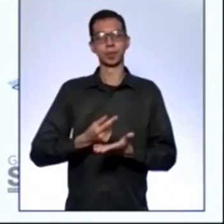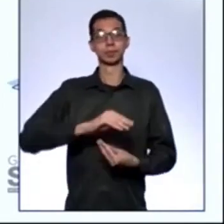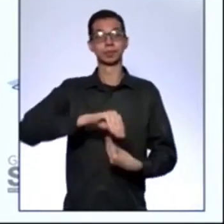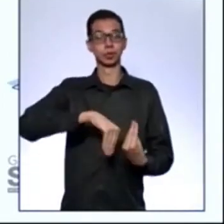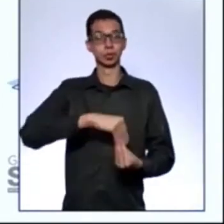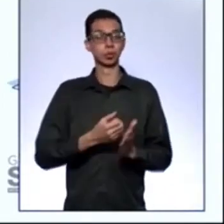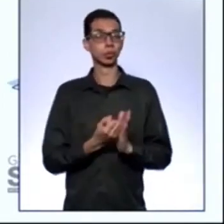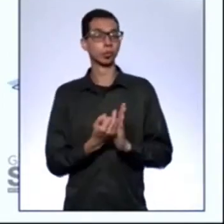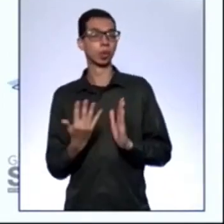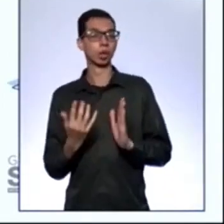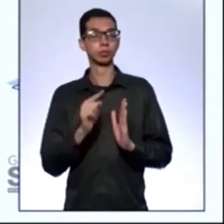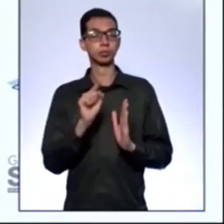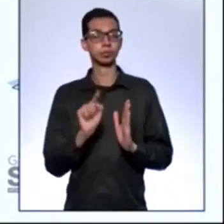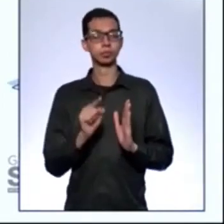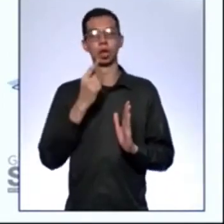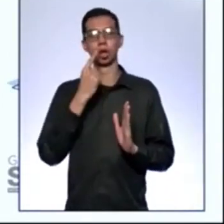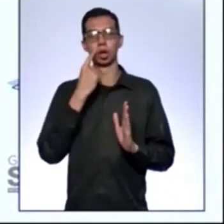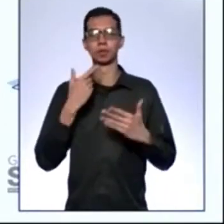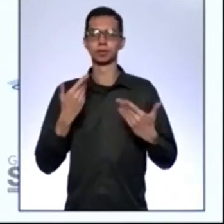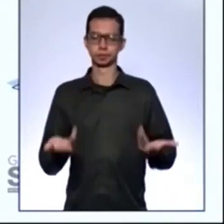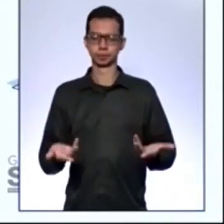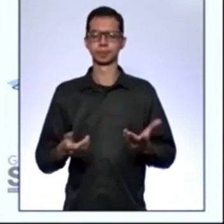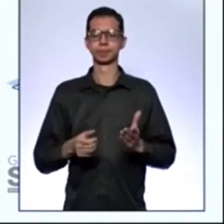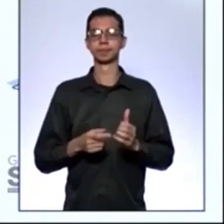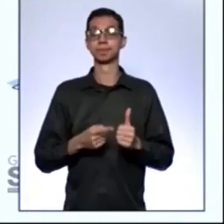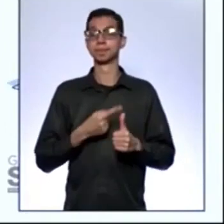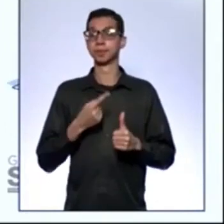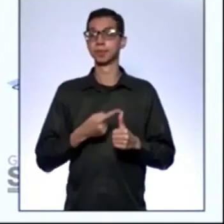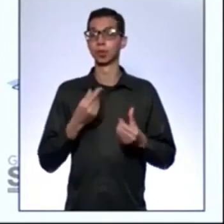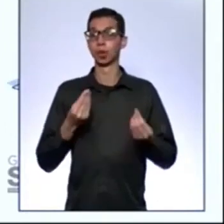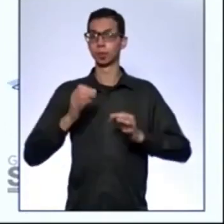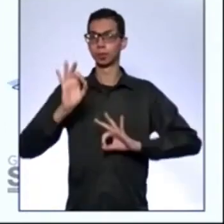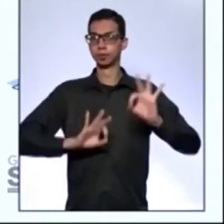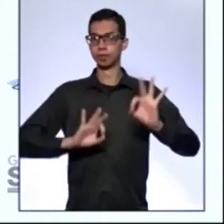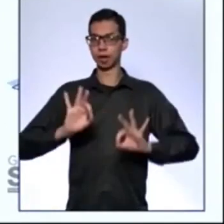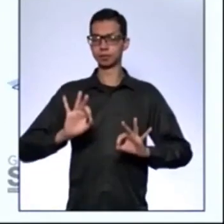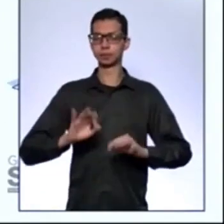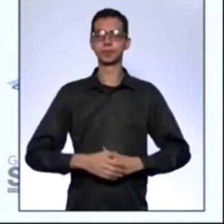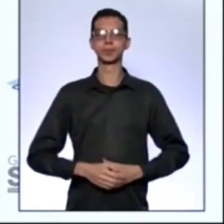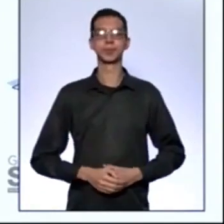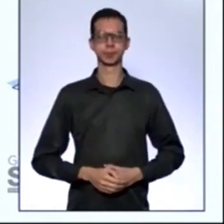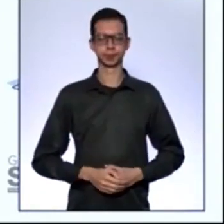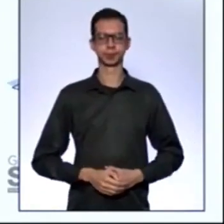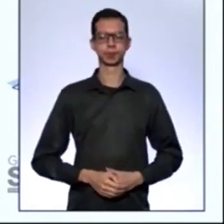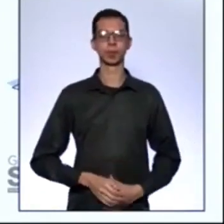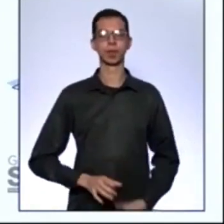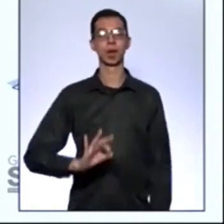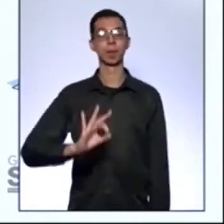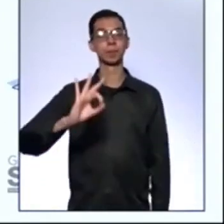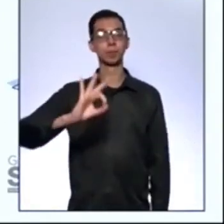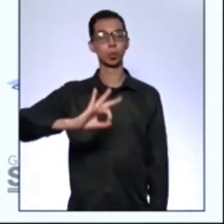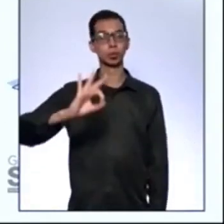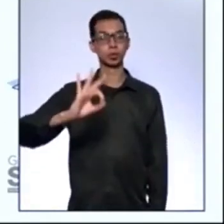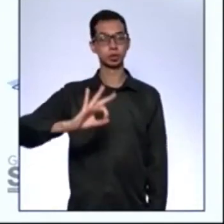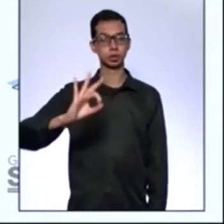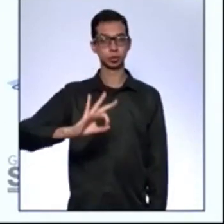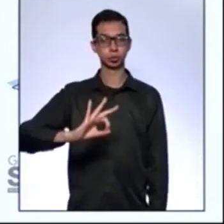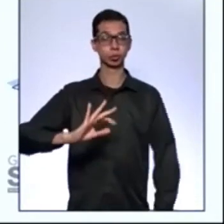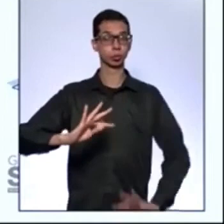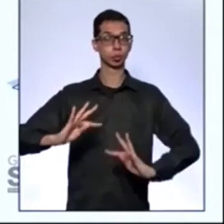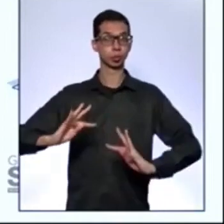mistura tomar primeira maneira de fazer é uma porcentagem de um total te da parcela